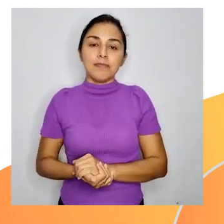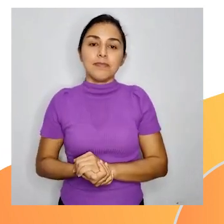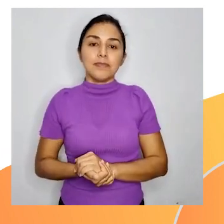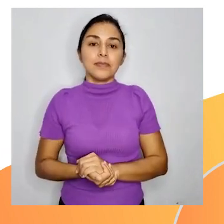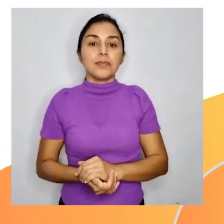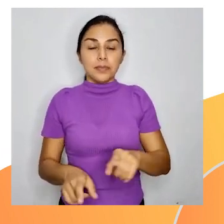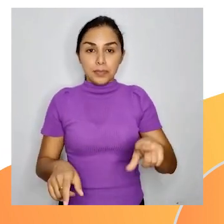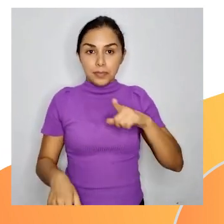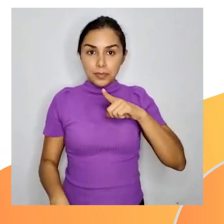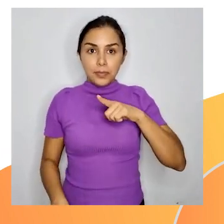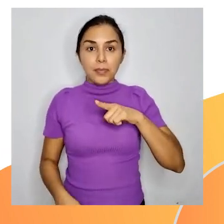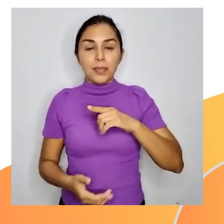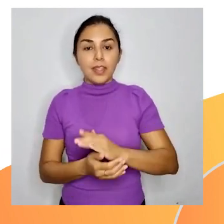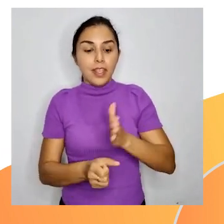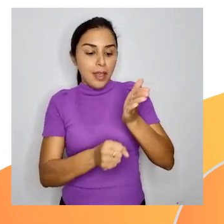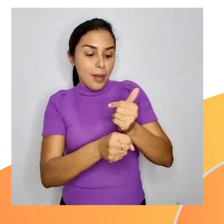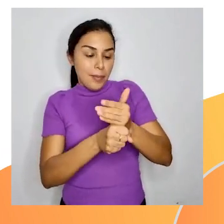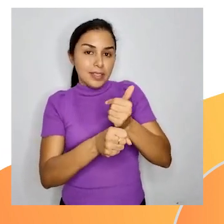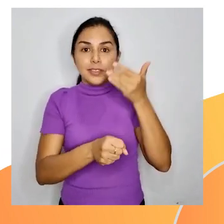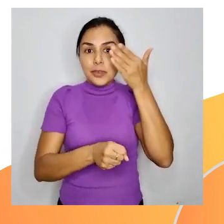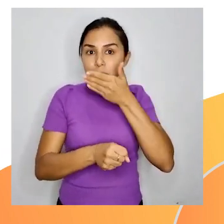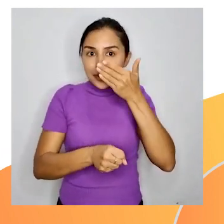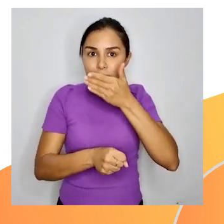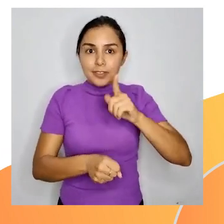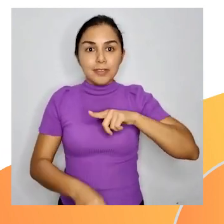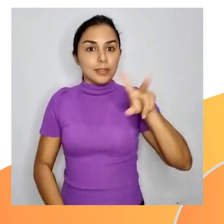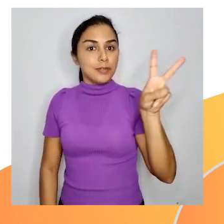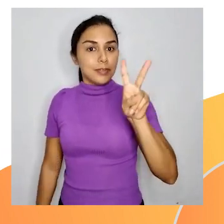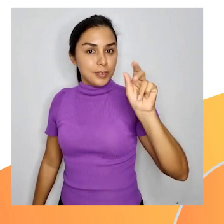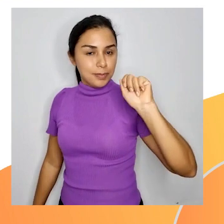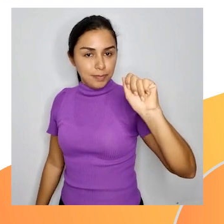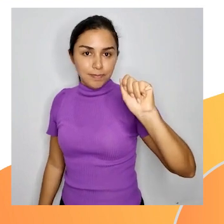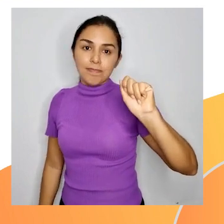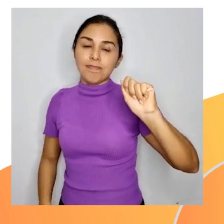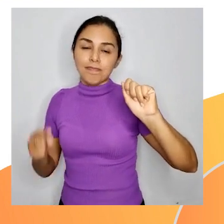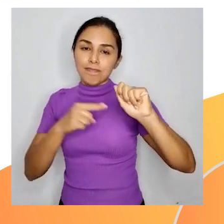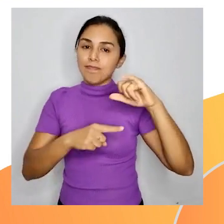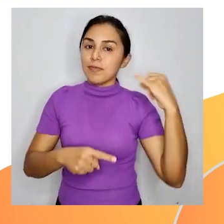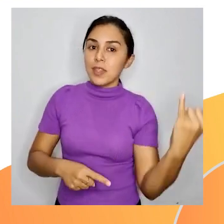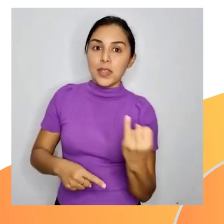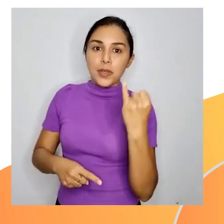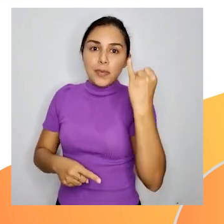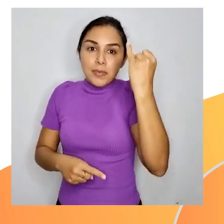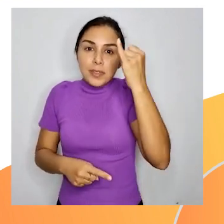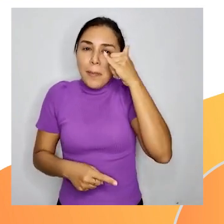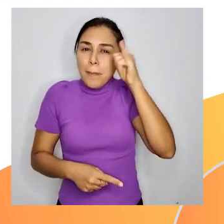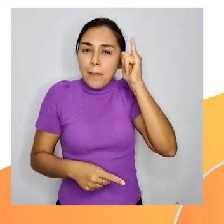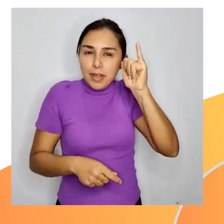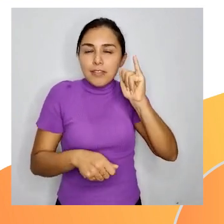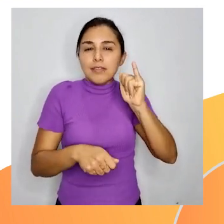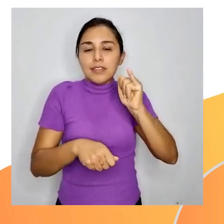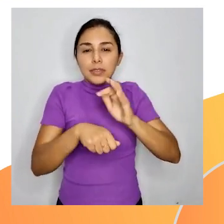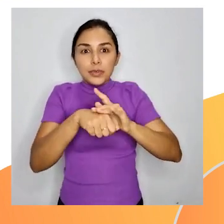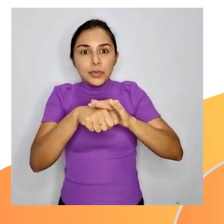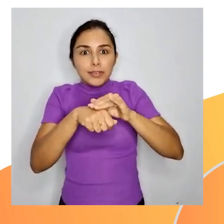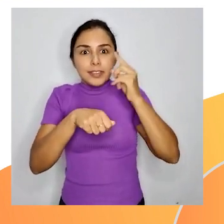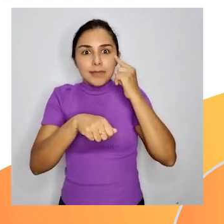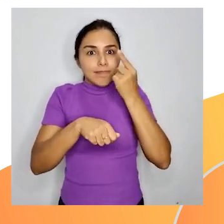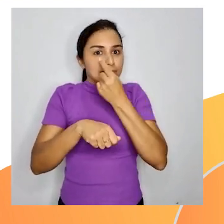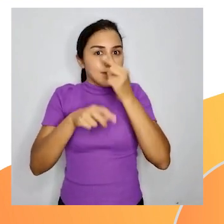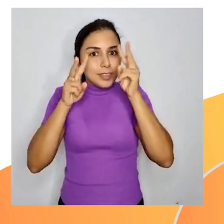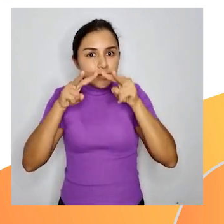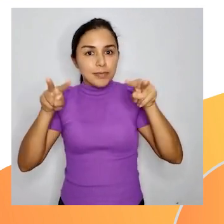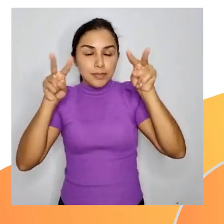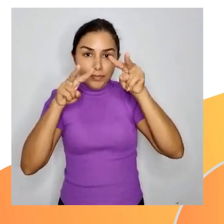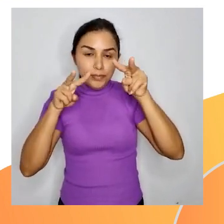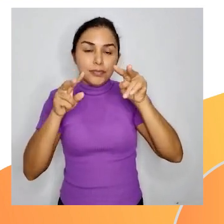subterrânea? Nós temos a batata doce, que é rica em vitamina A. A vitamina A é um elemento extremamente importante na prevenção de doenças relacionadas